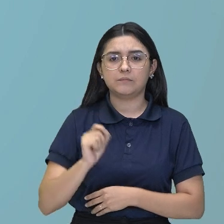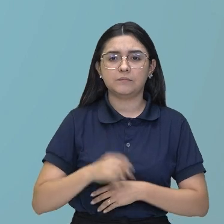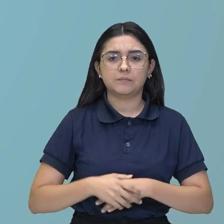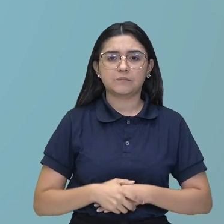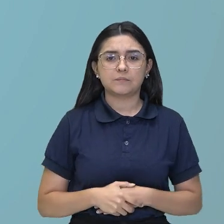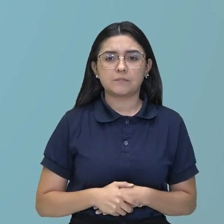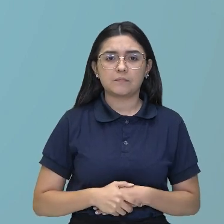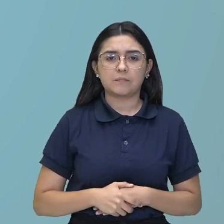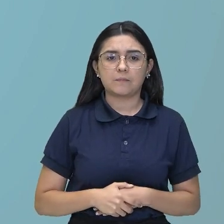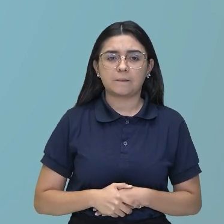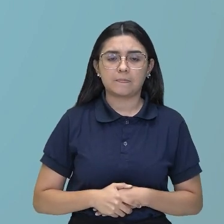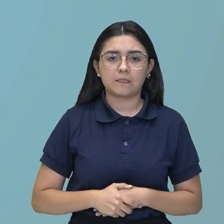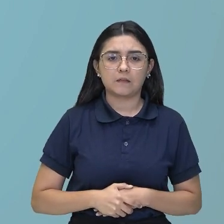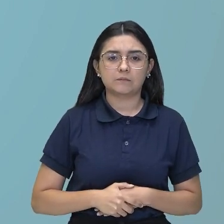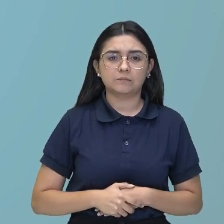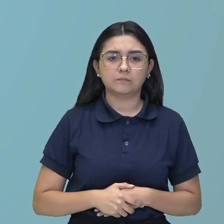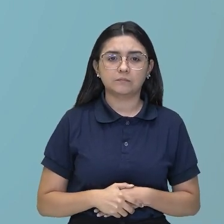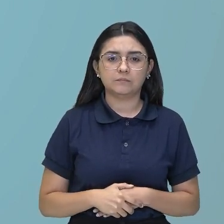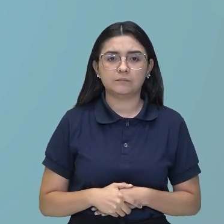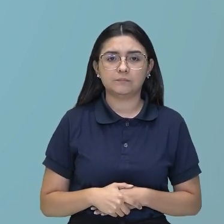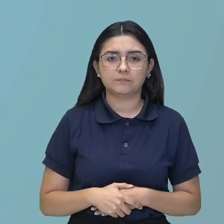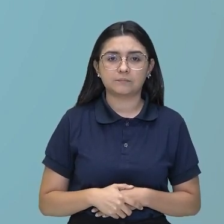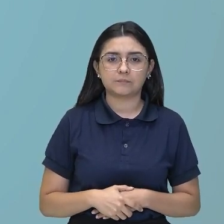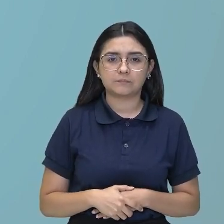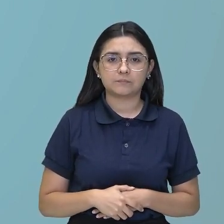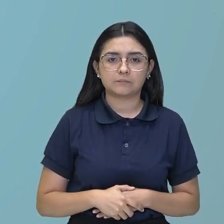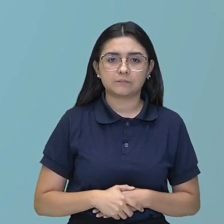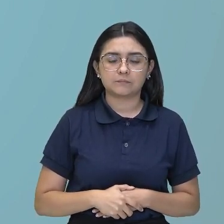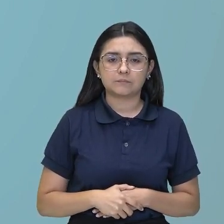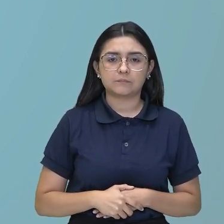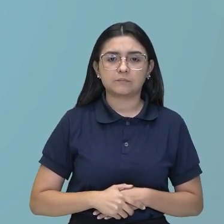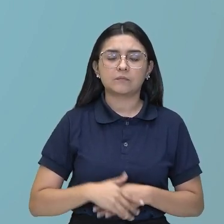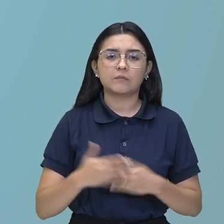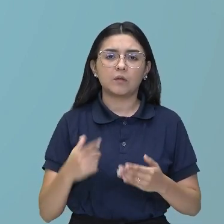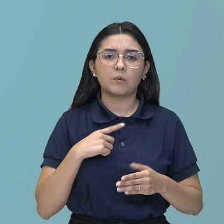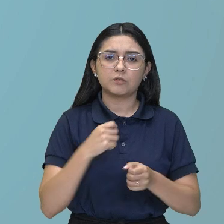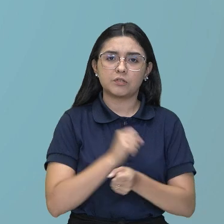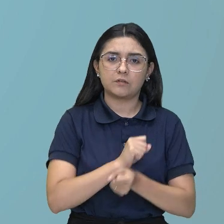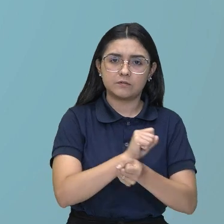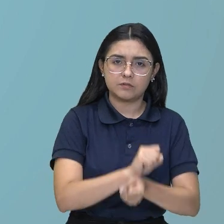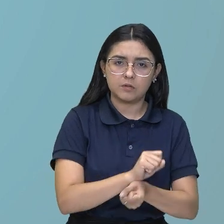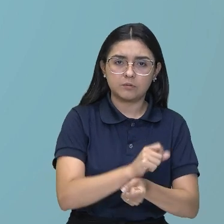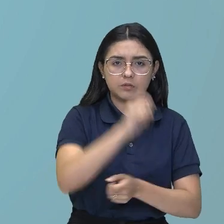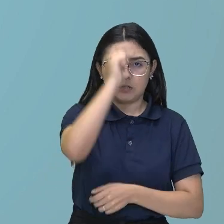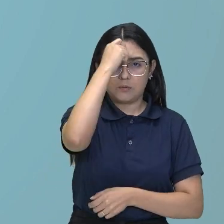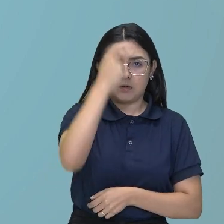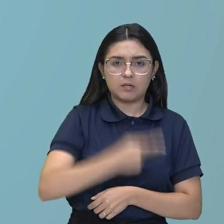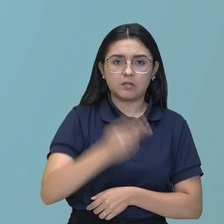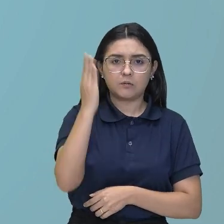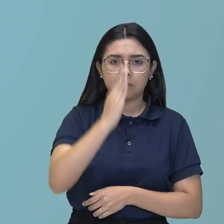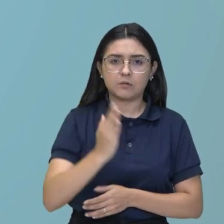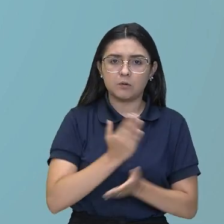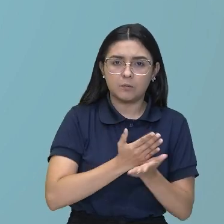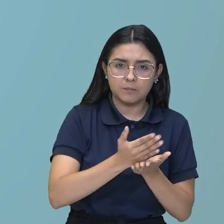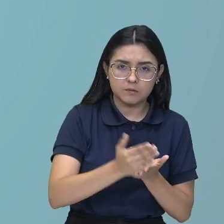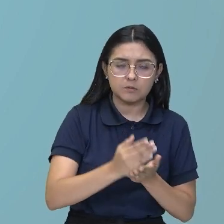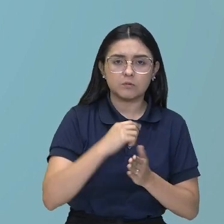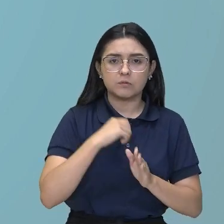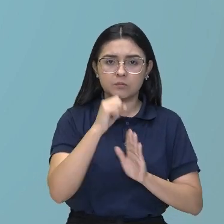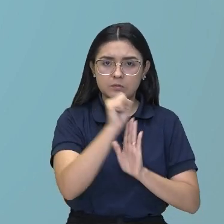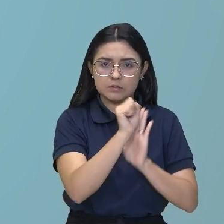a introdução de negros escravizados no Brasil teve início a partir do